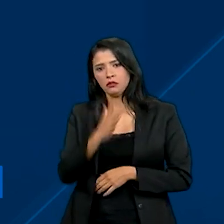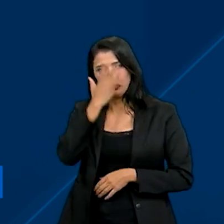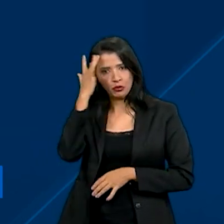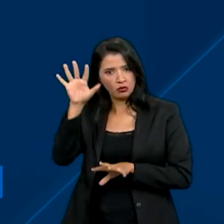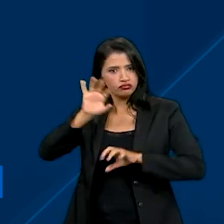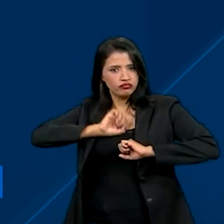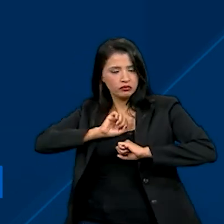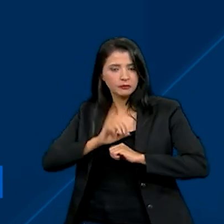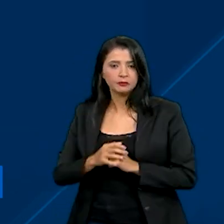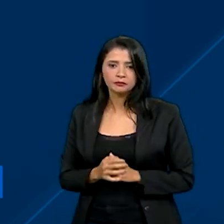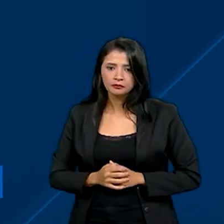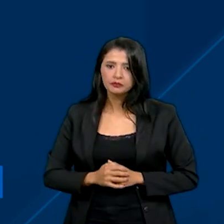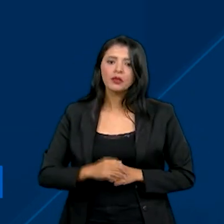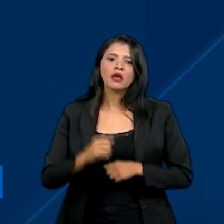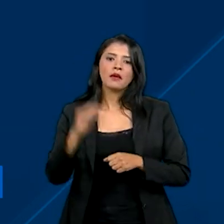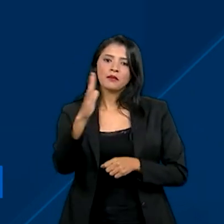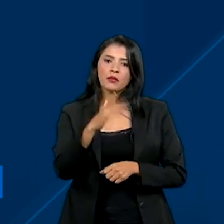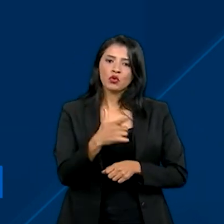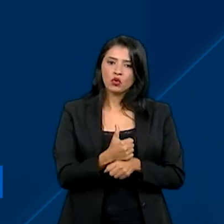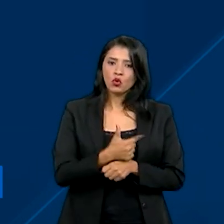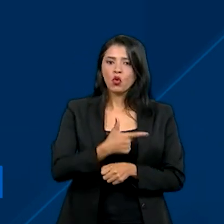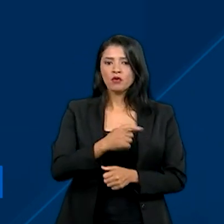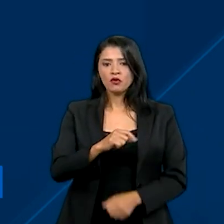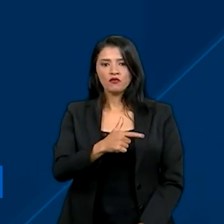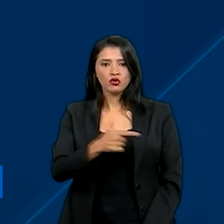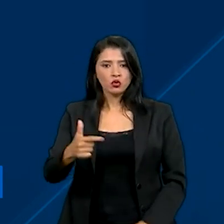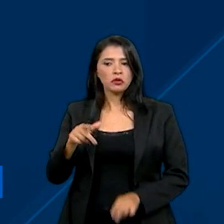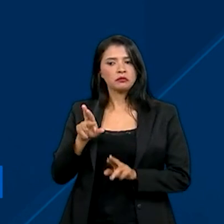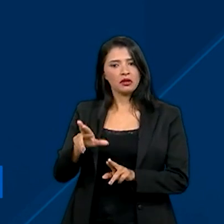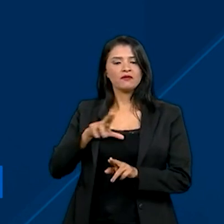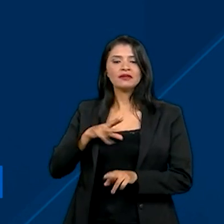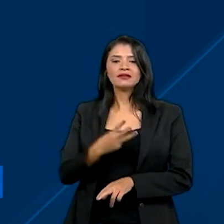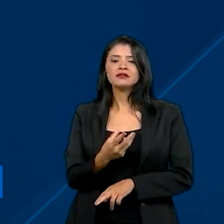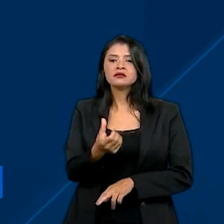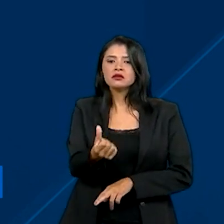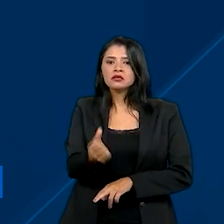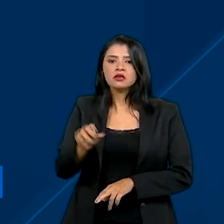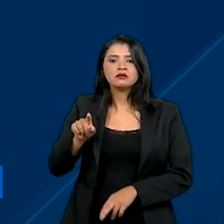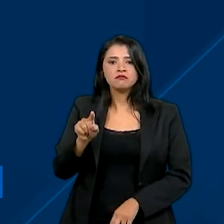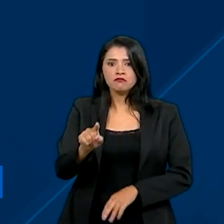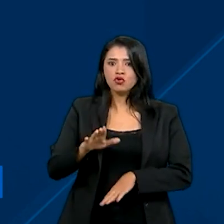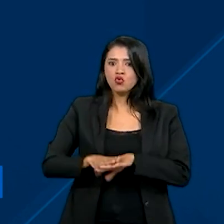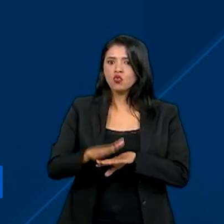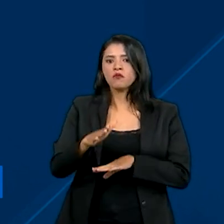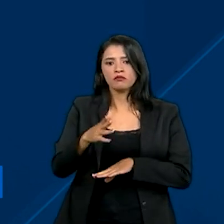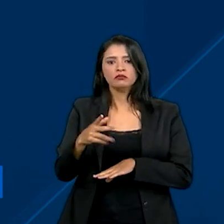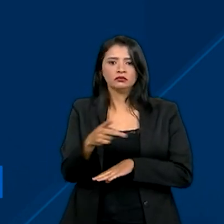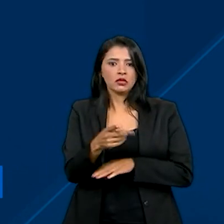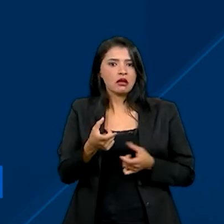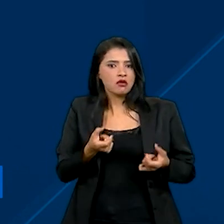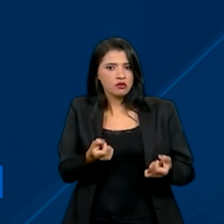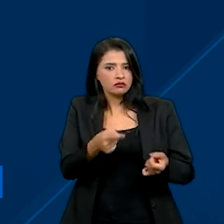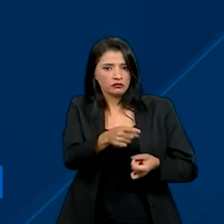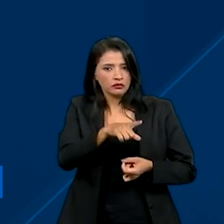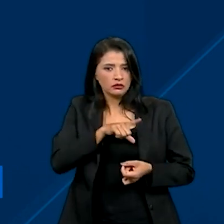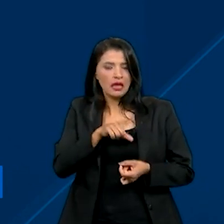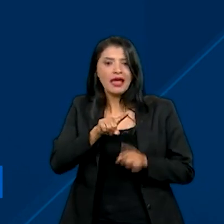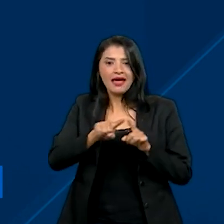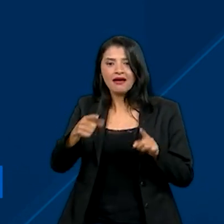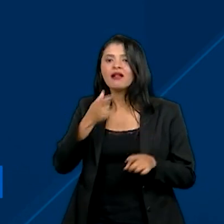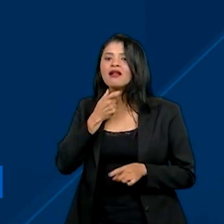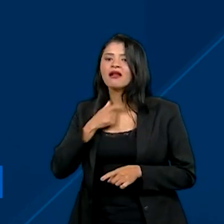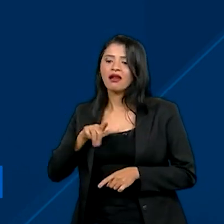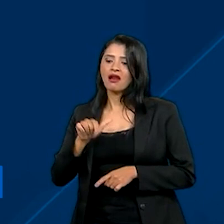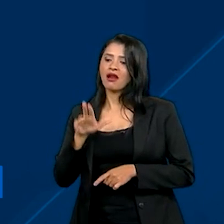Em 2022, eram esperados mais de 36 mil novos casos da doença. Só na laringe,